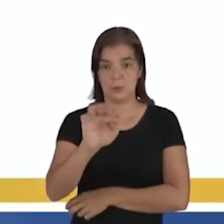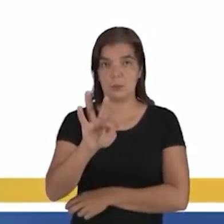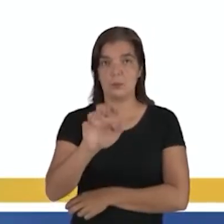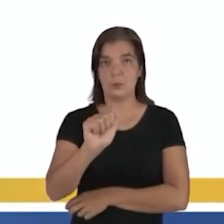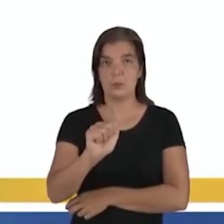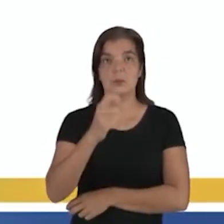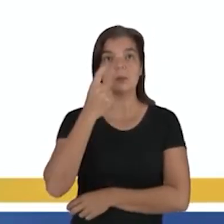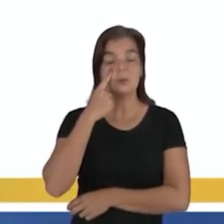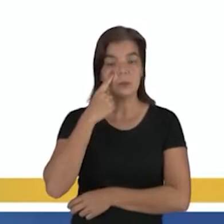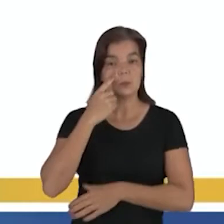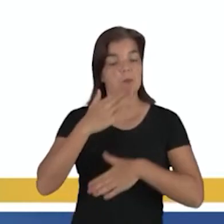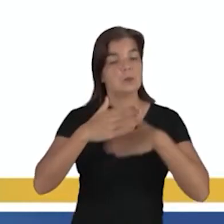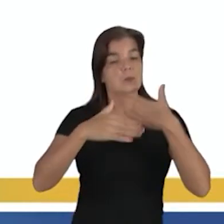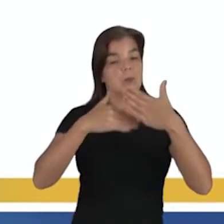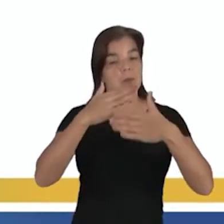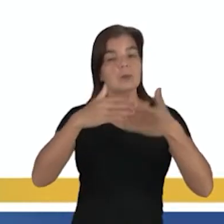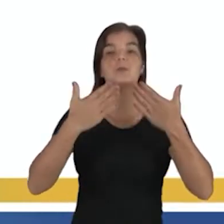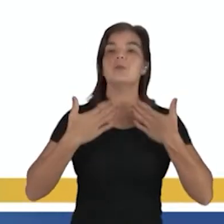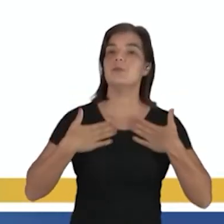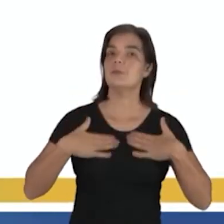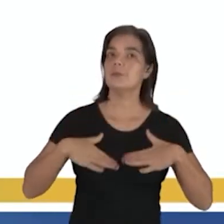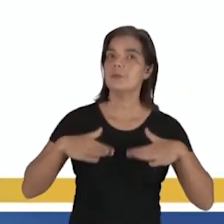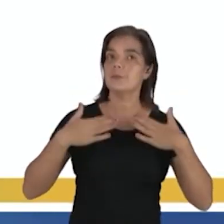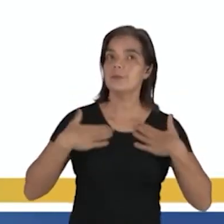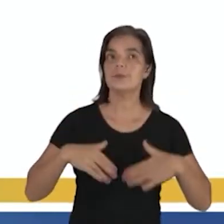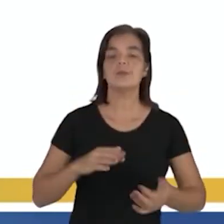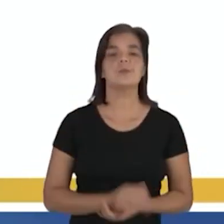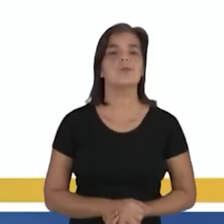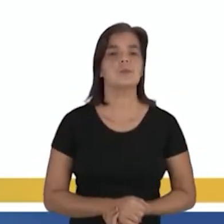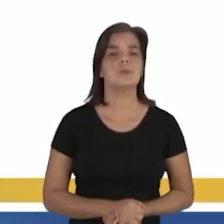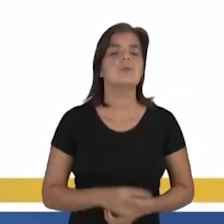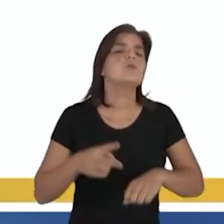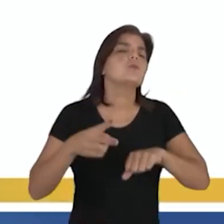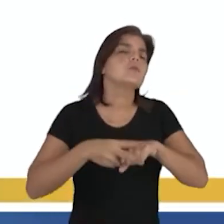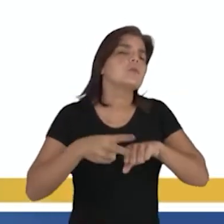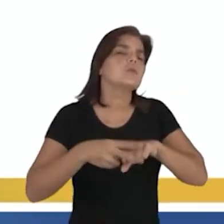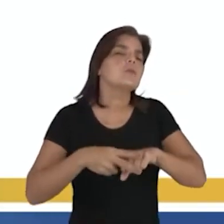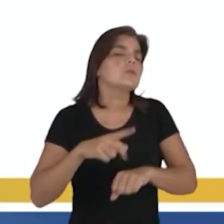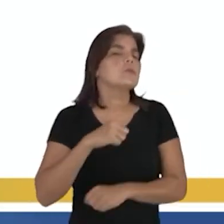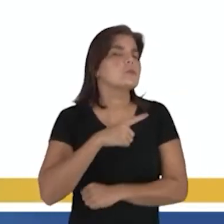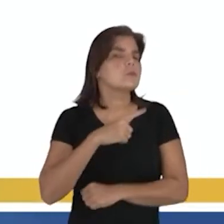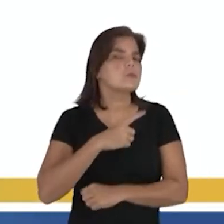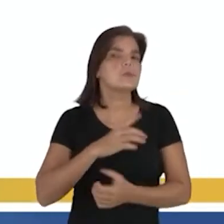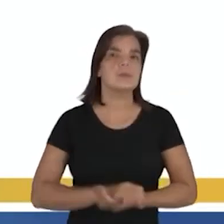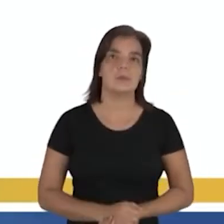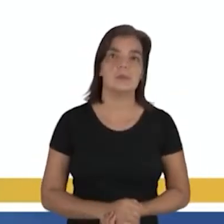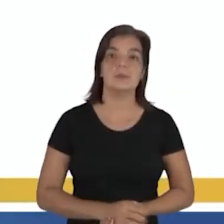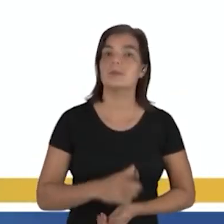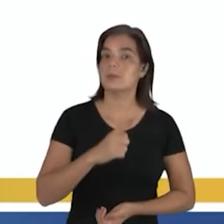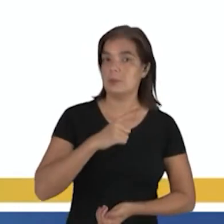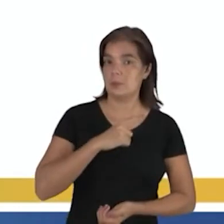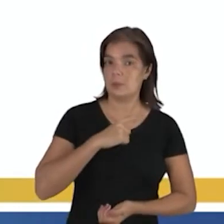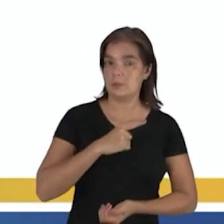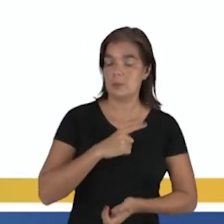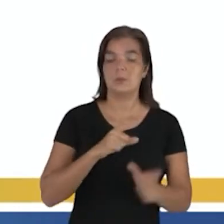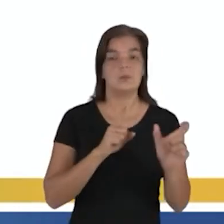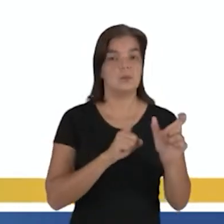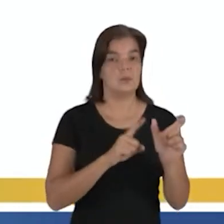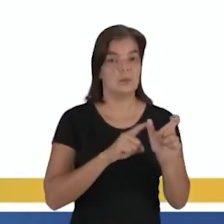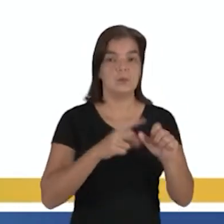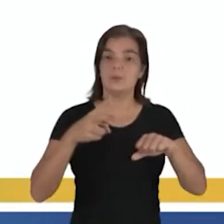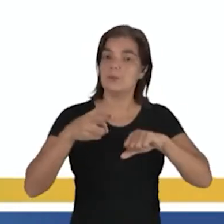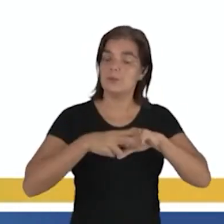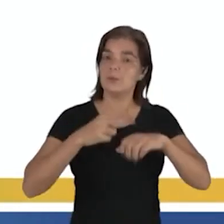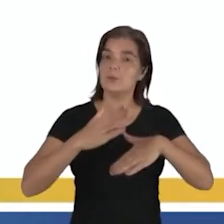próstata evolui lentamente. Qual a forma verbal que nós temos nessa frase? Nós temos a forma